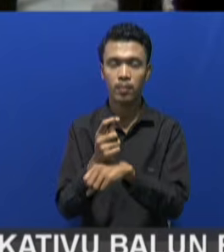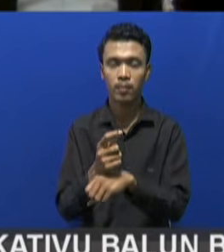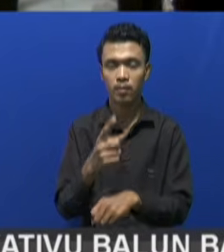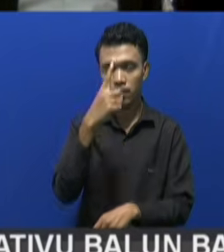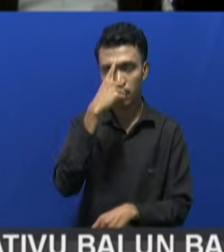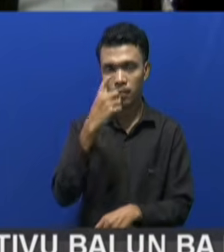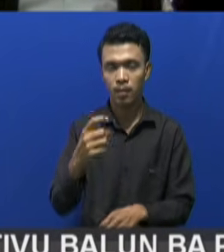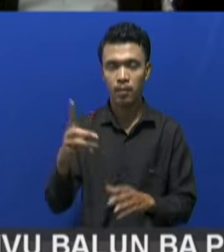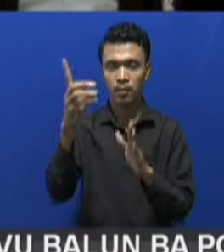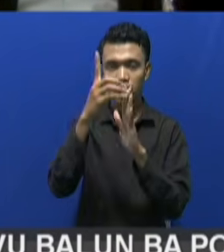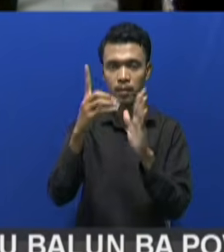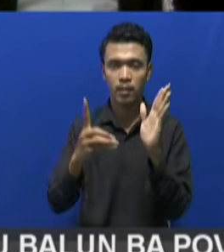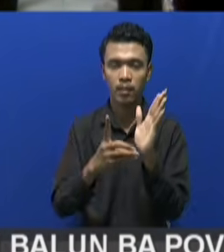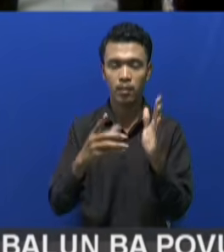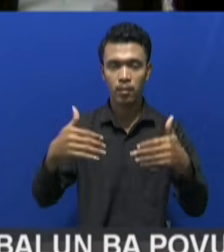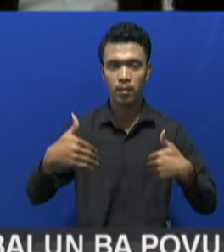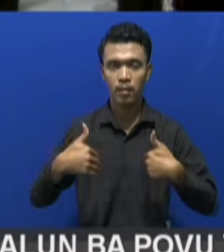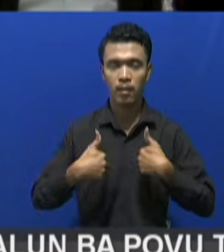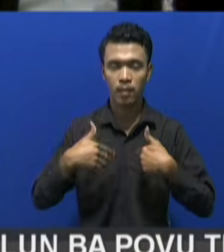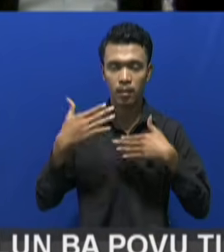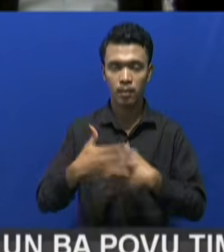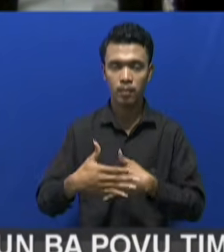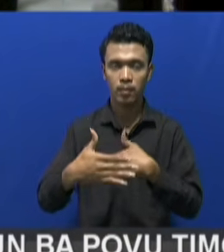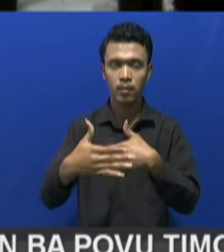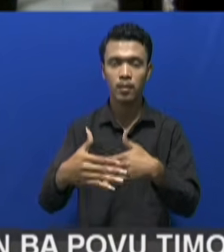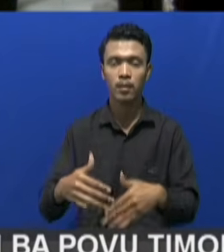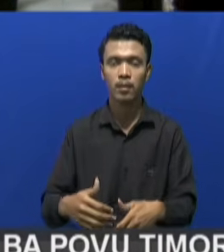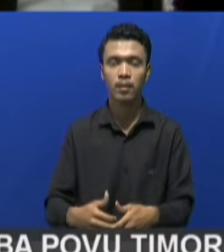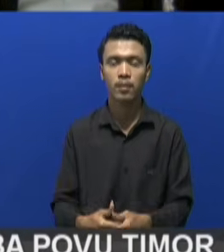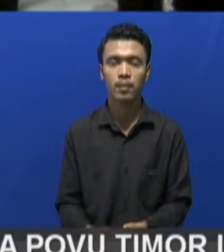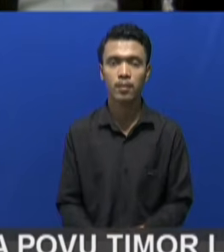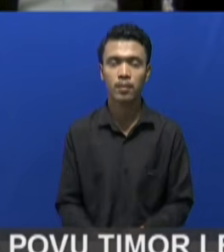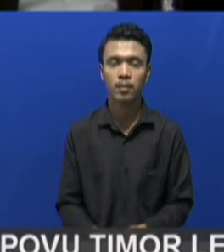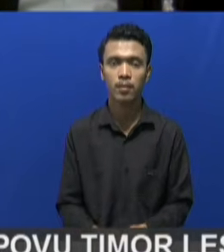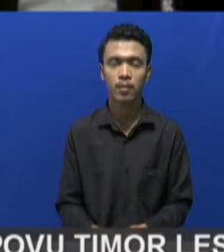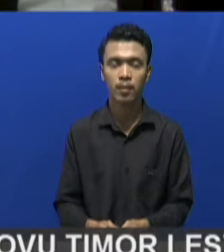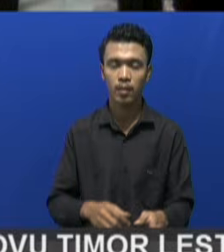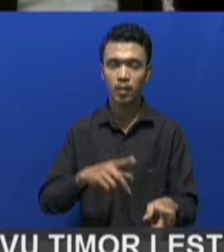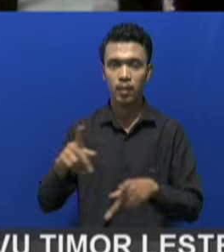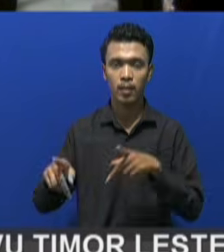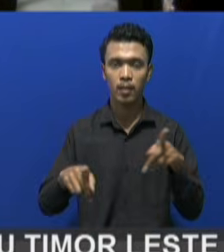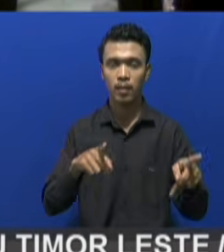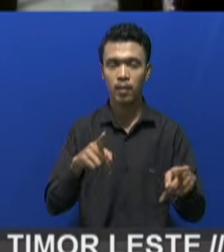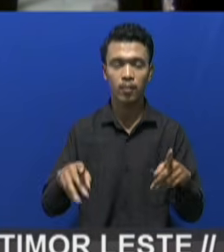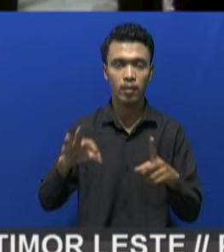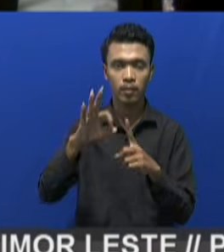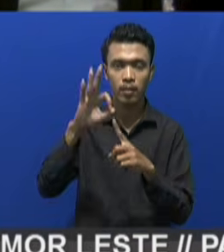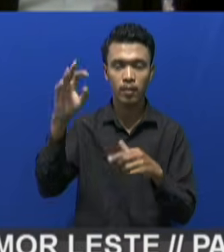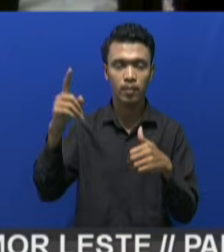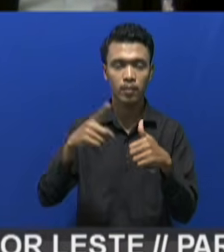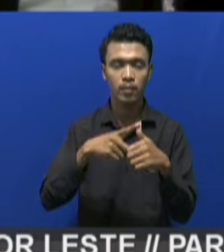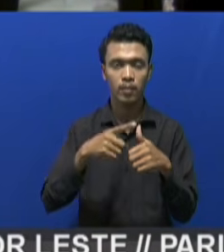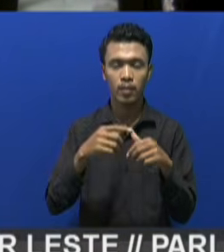Tamba dados se ia processo verificação. Total beneficiários da fase